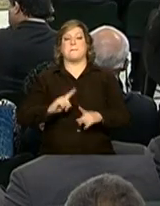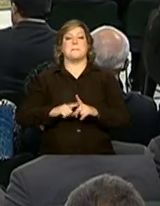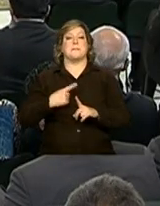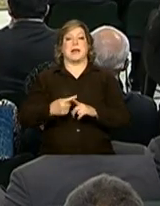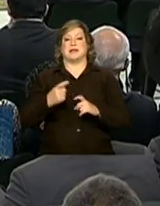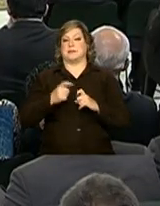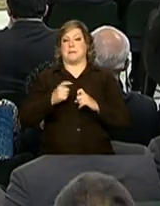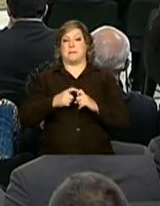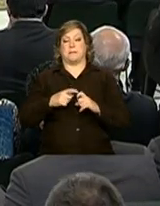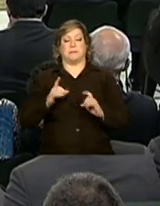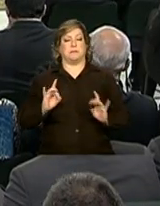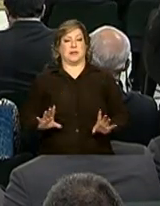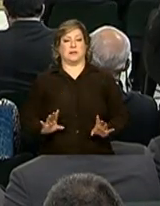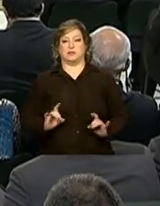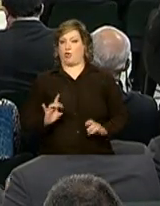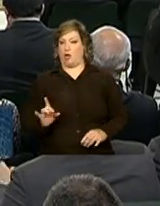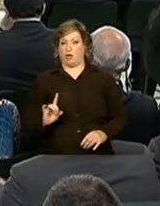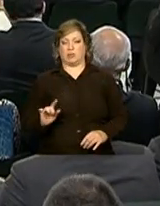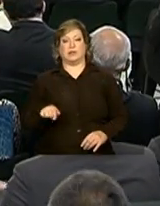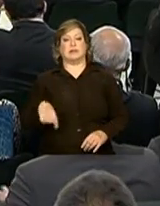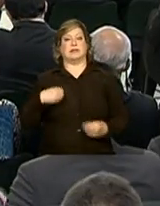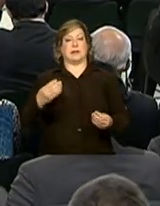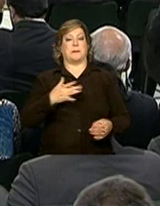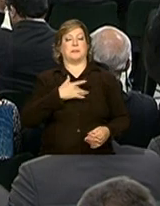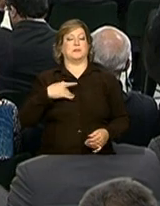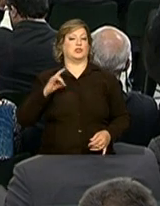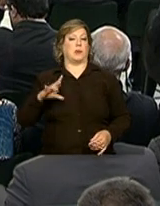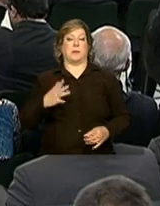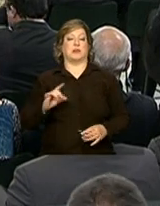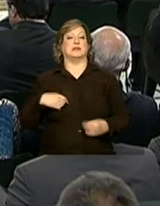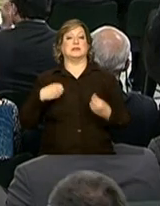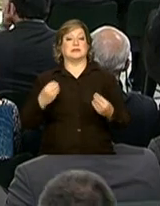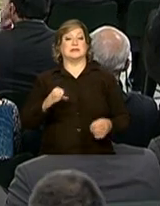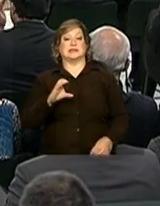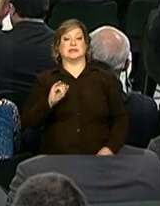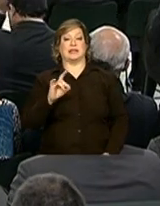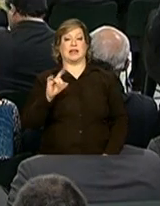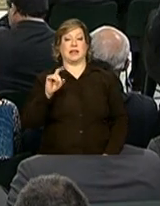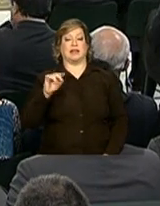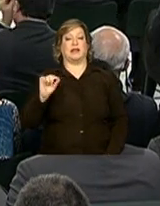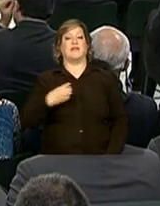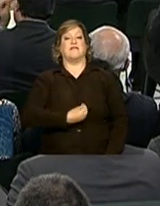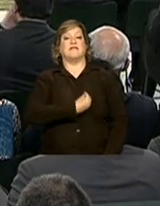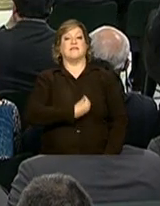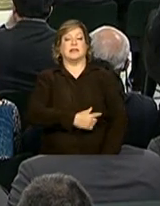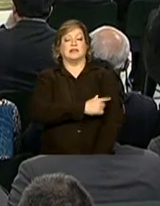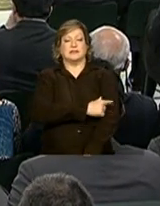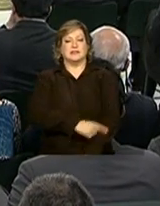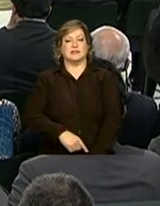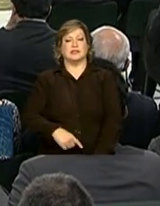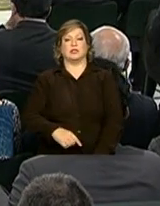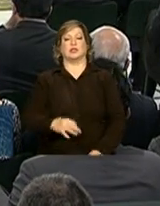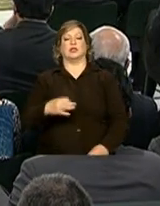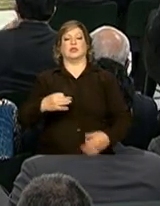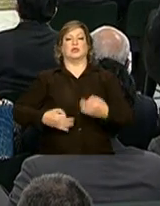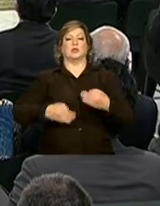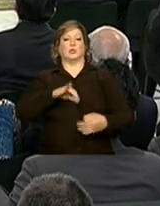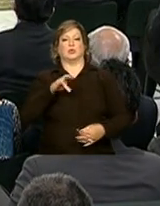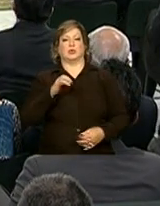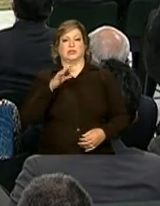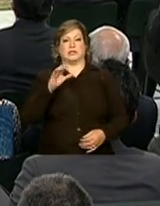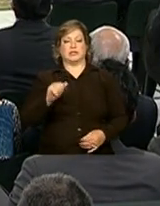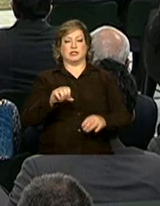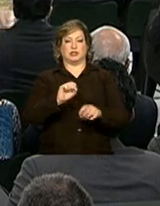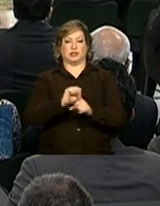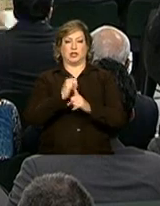saúde. A senhora presidente Dilma está levando cidadania, dignidade, justiça social aos